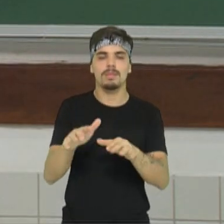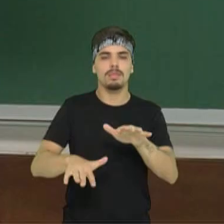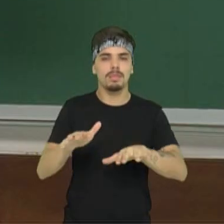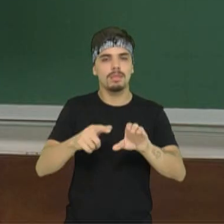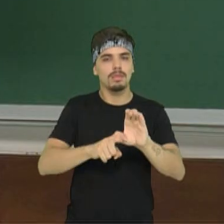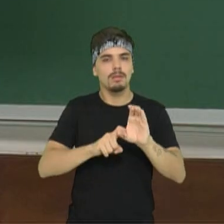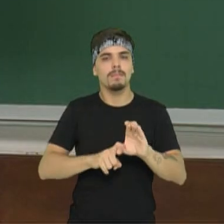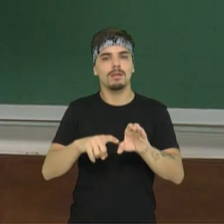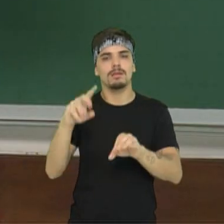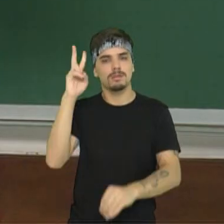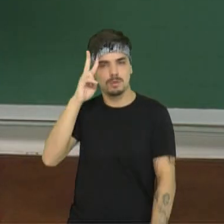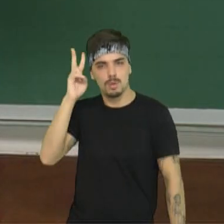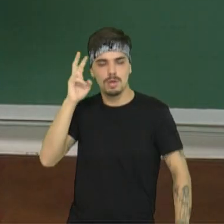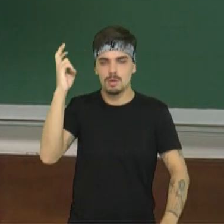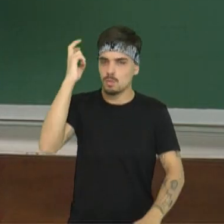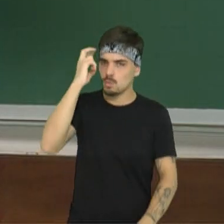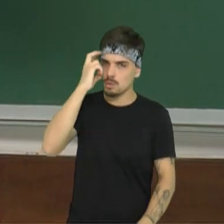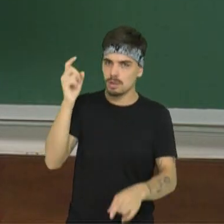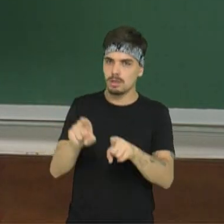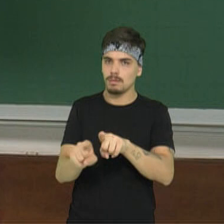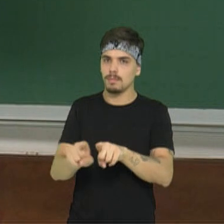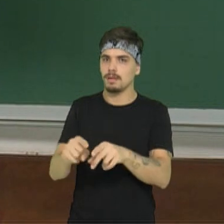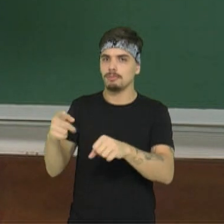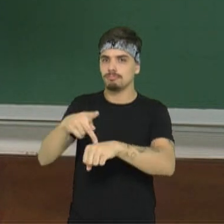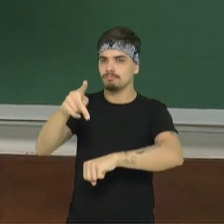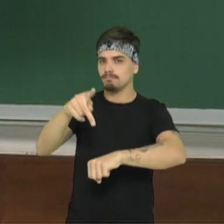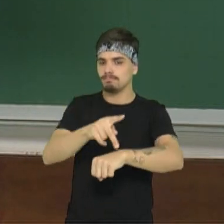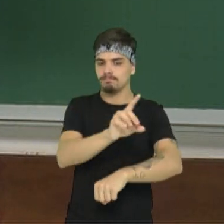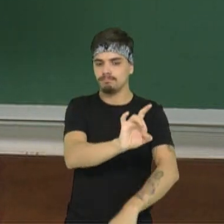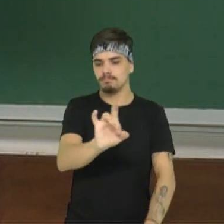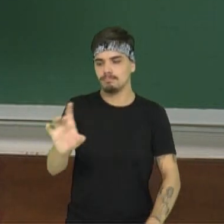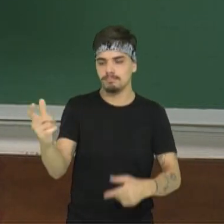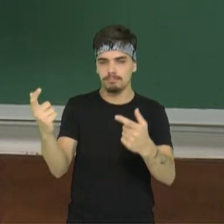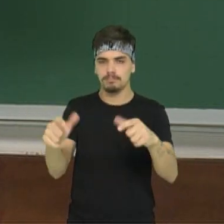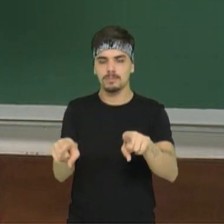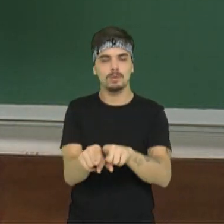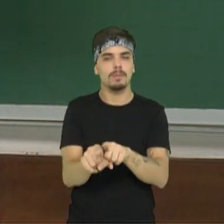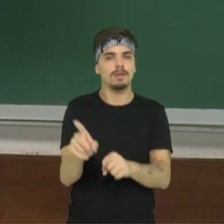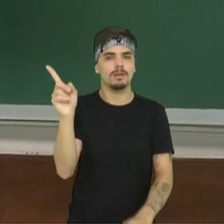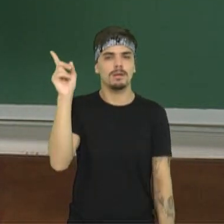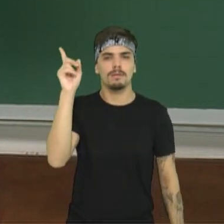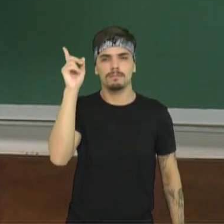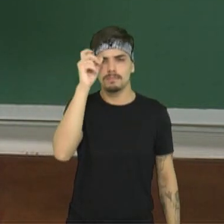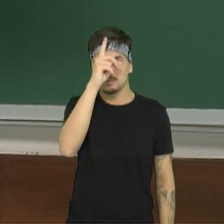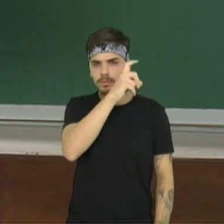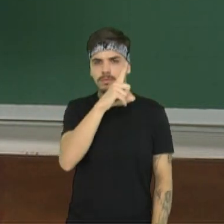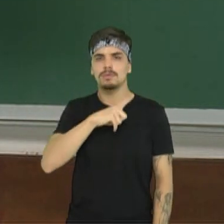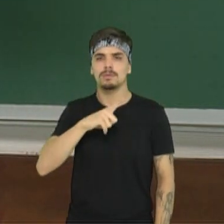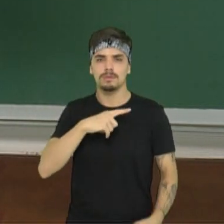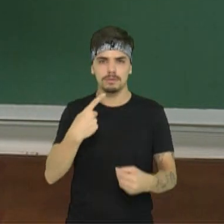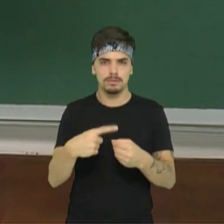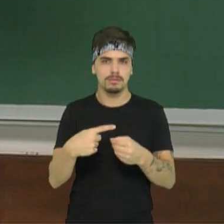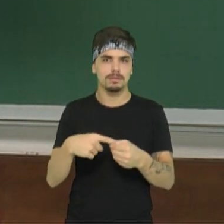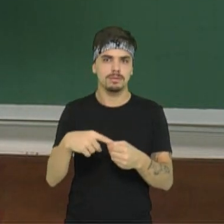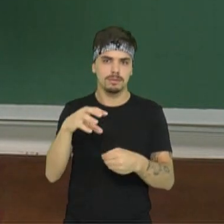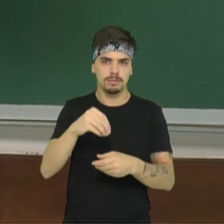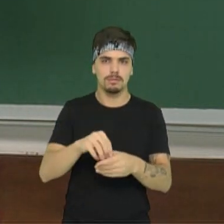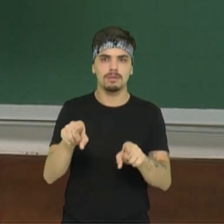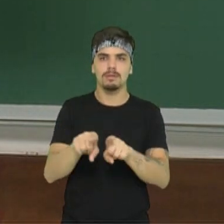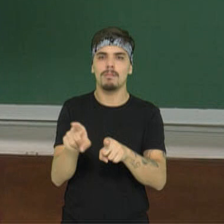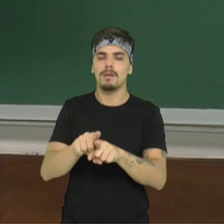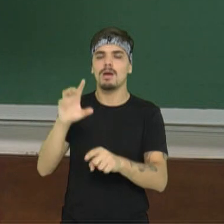história, da cultura dessas nações, né? Muitas cidades têm dificuldade em